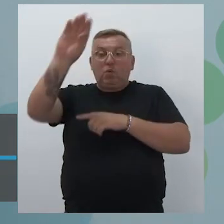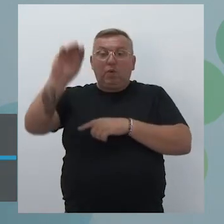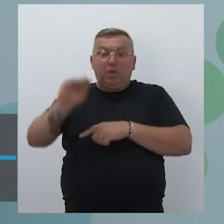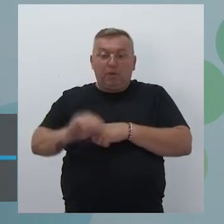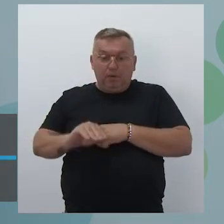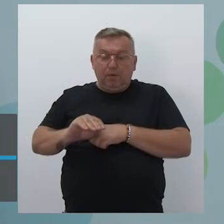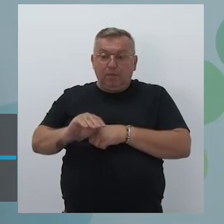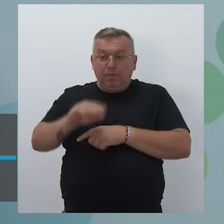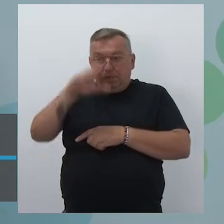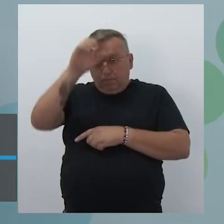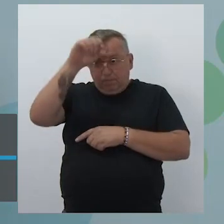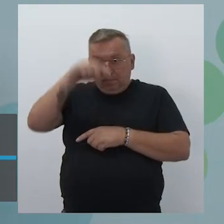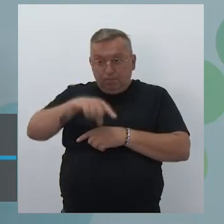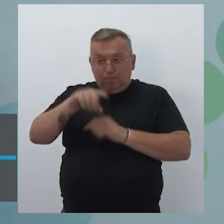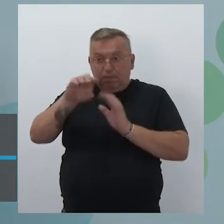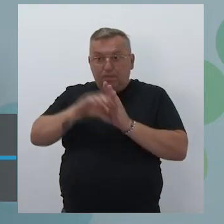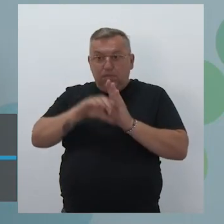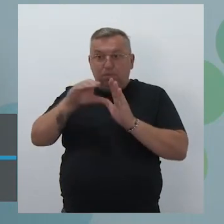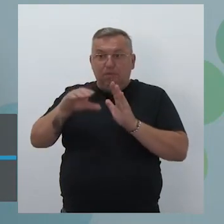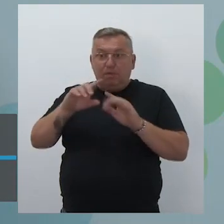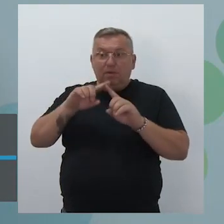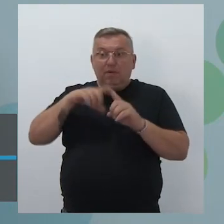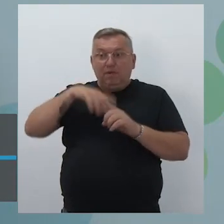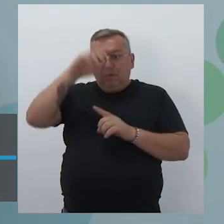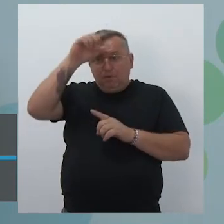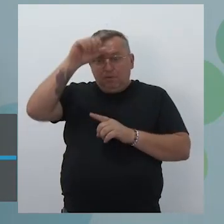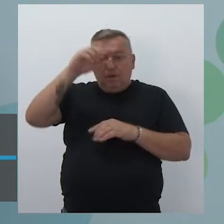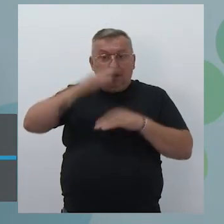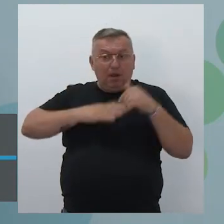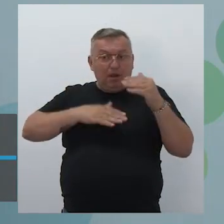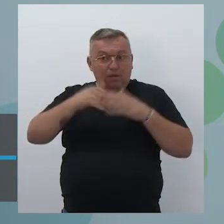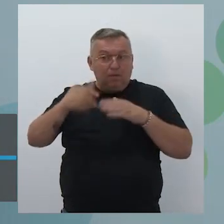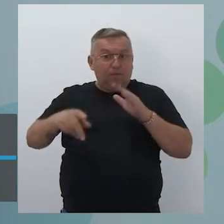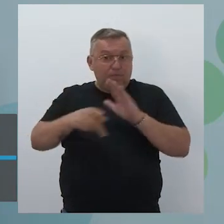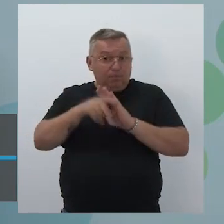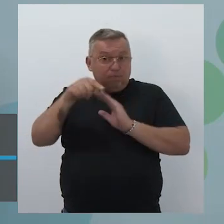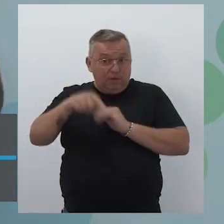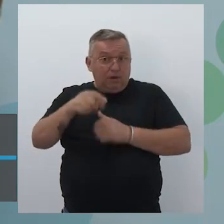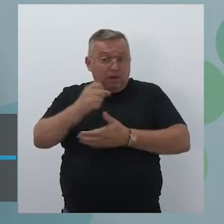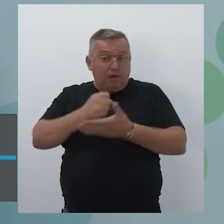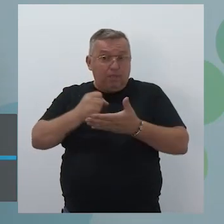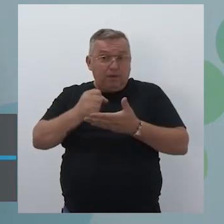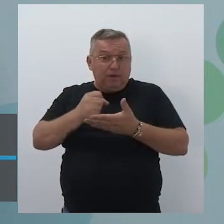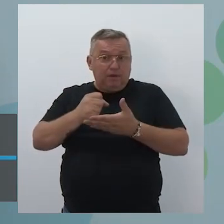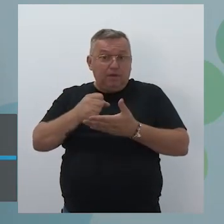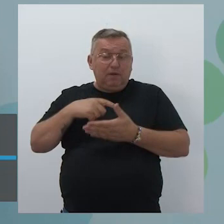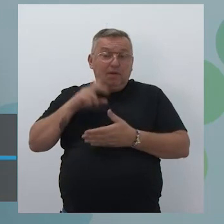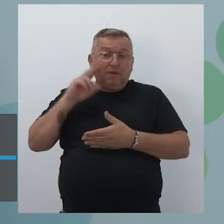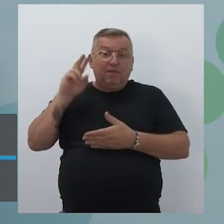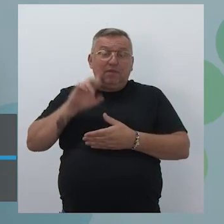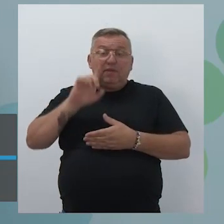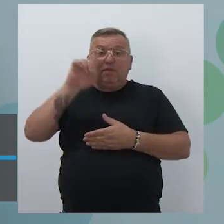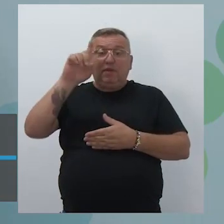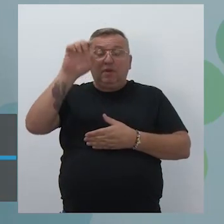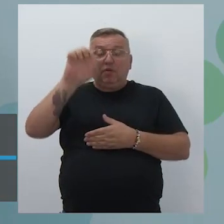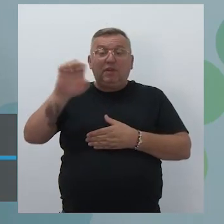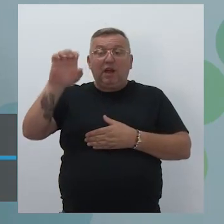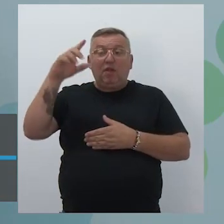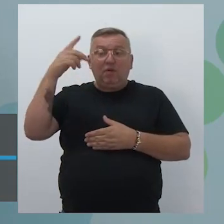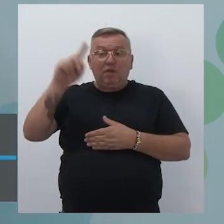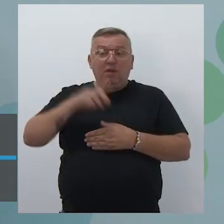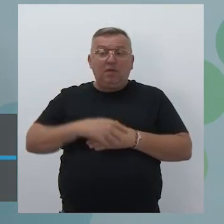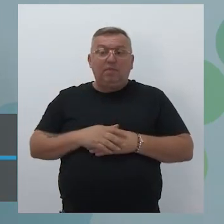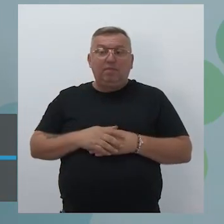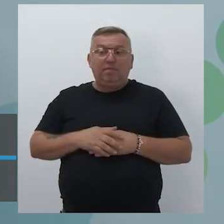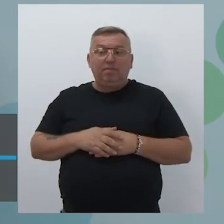para aprender no nosso currículo paulista. Ele vai aprender a habilidade que está na base, que ele já estava vendo lá no estado de origem. E o